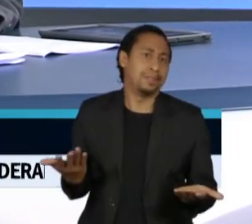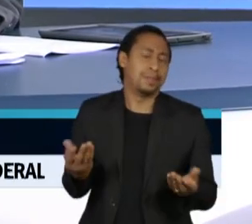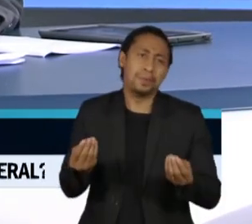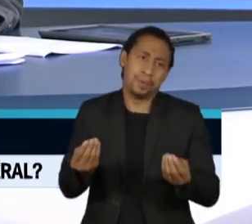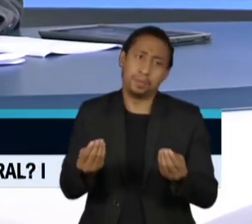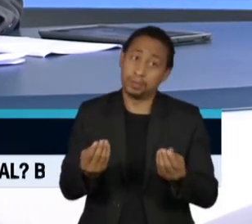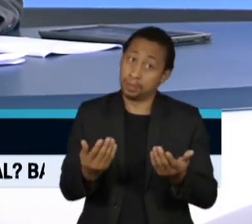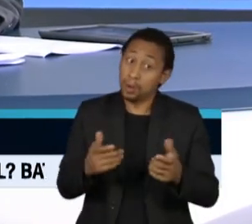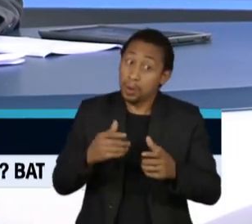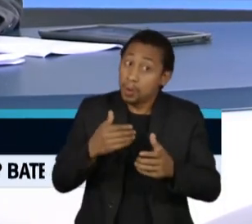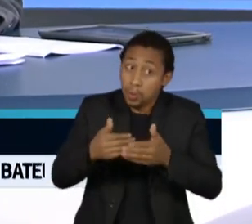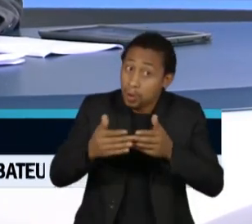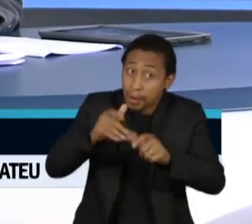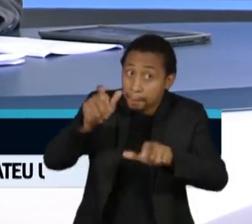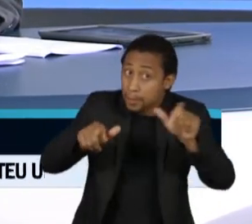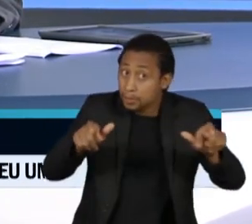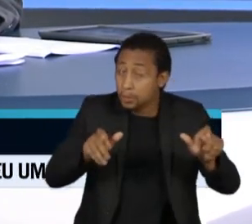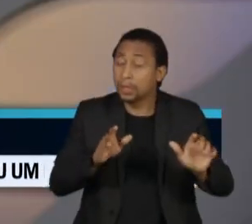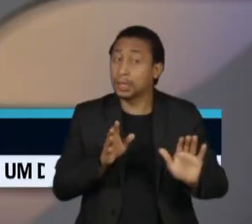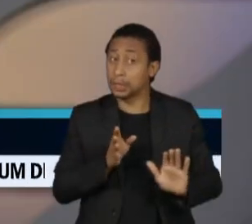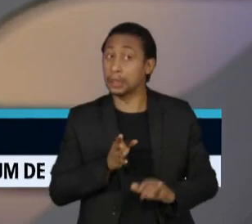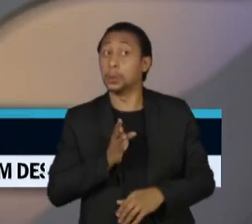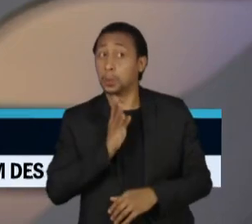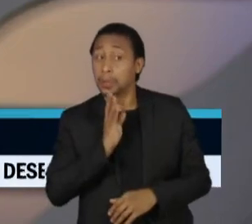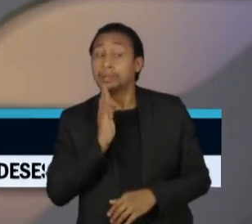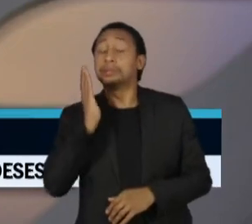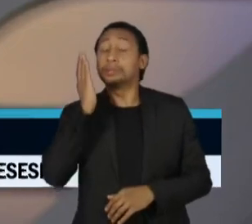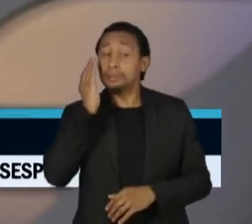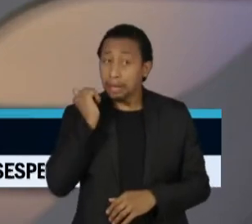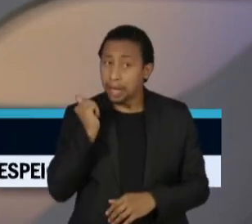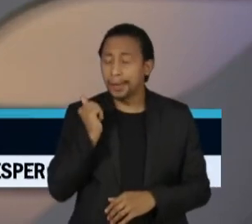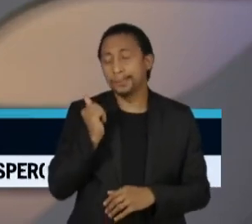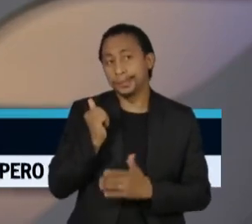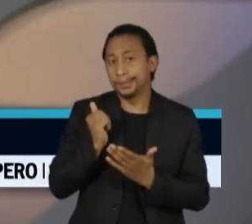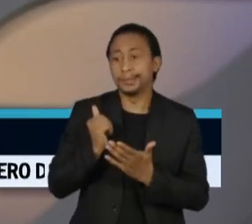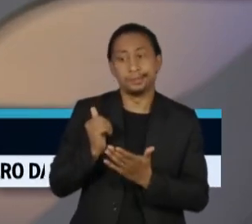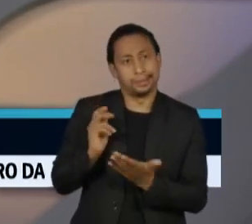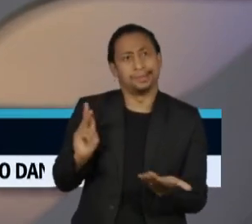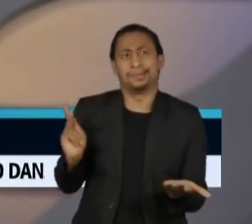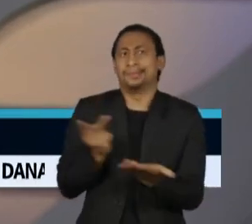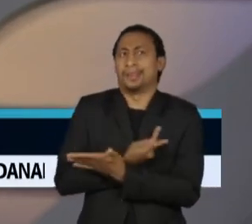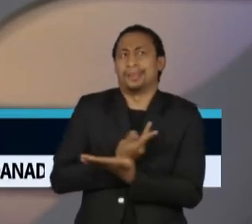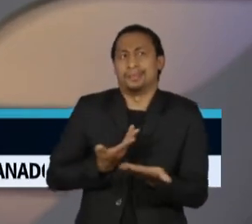razoável que conhece as coisas dizer, mas curioso, foi tomar a decisão agora?